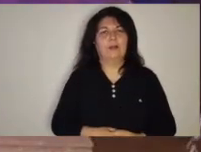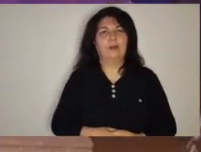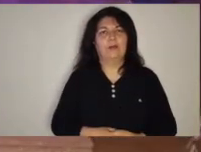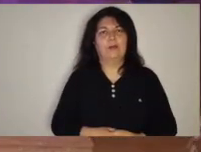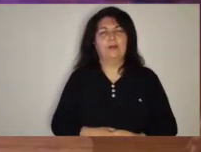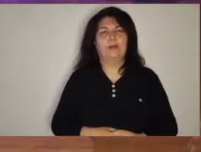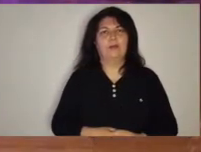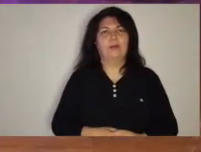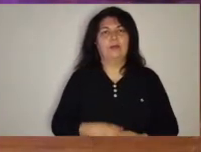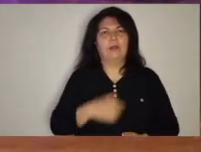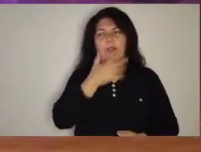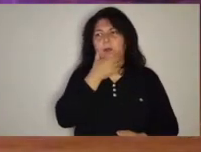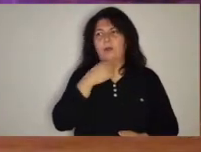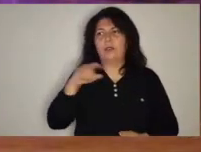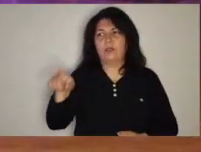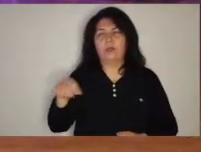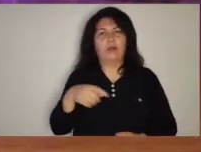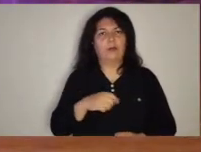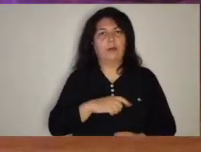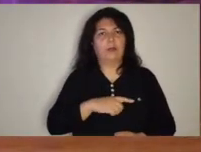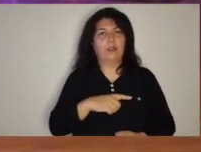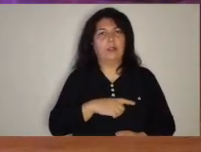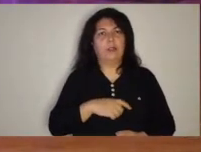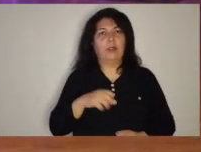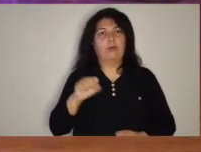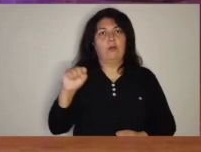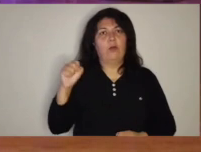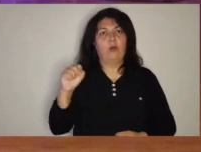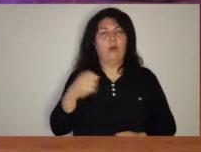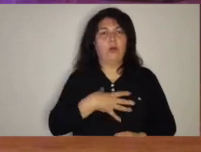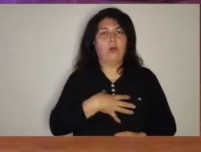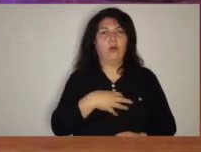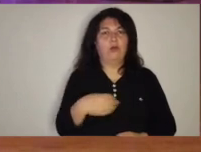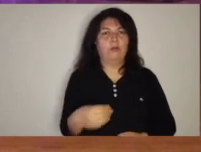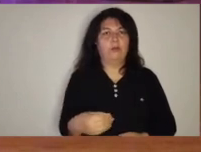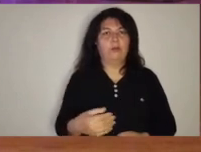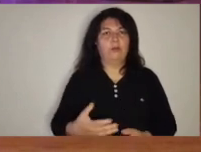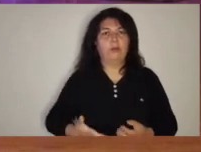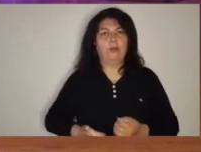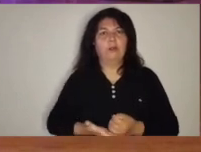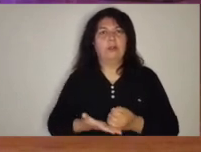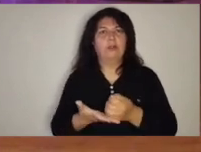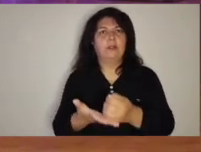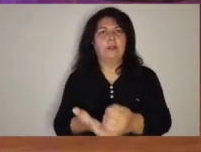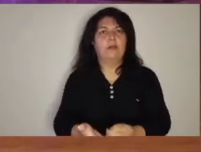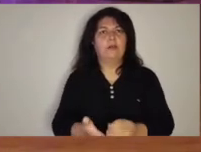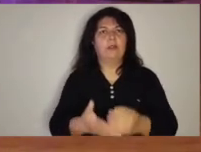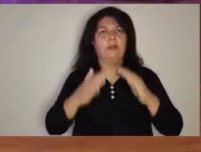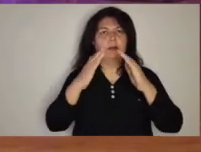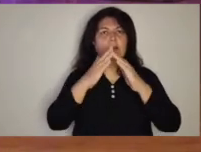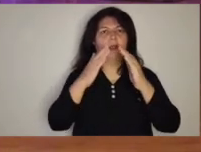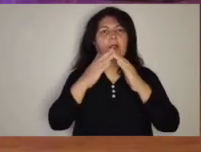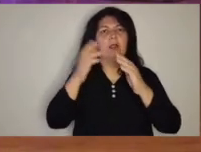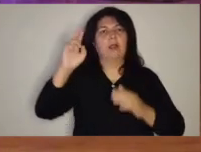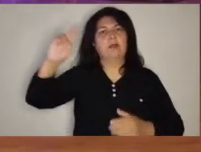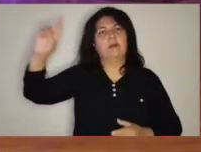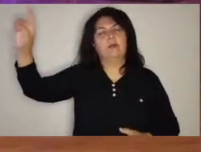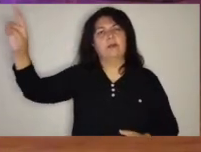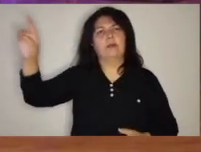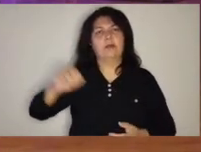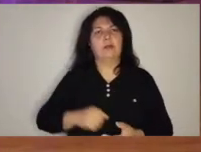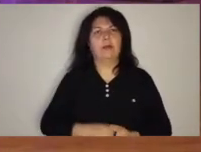o oitavo, porque Deus o tinha abençoado. Quantos filhos Deus deu a Obed-edom? 8. E 8